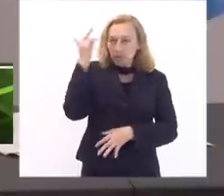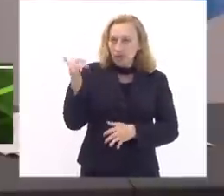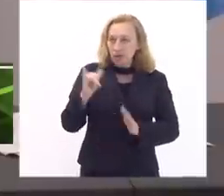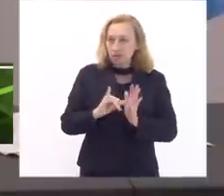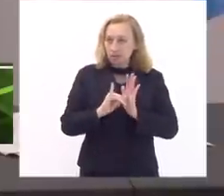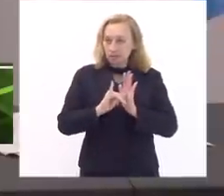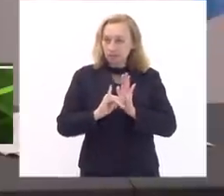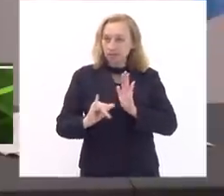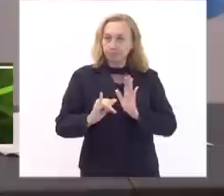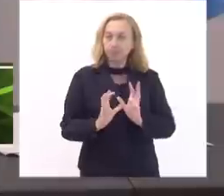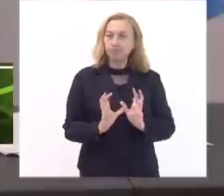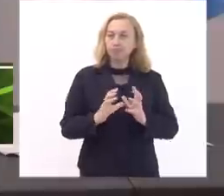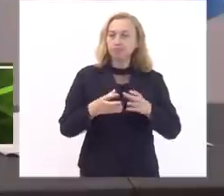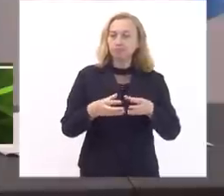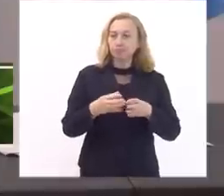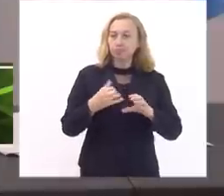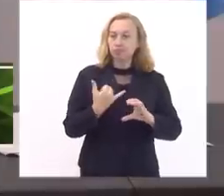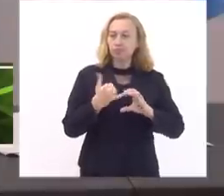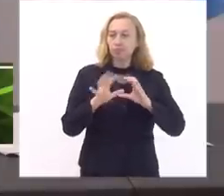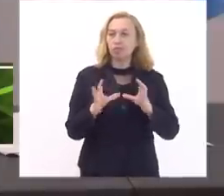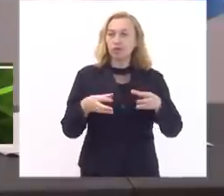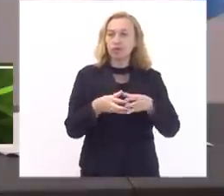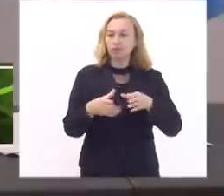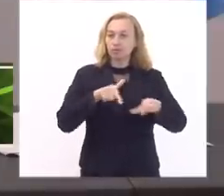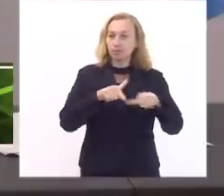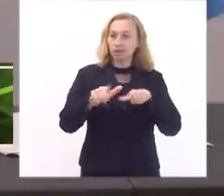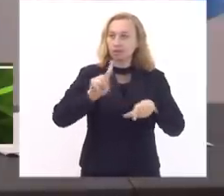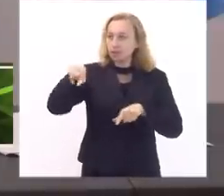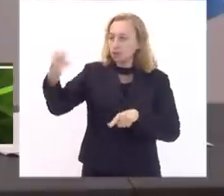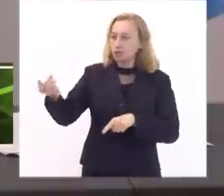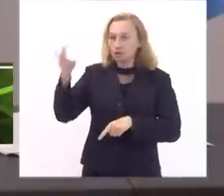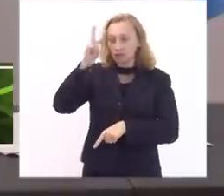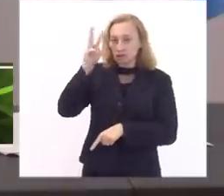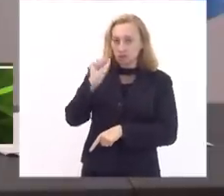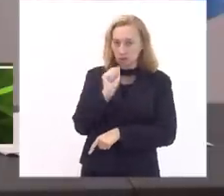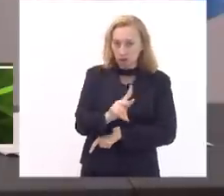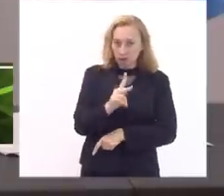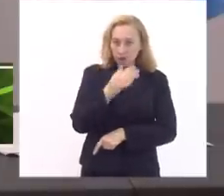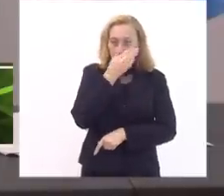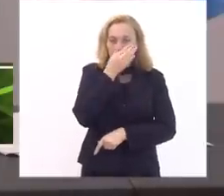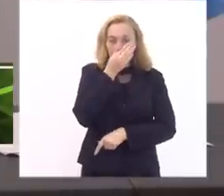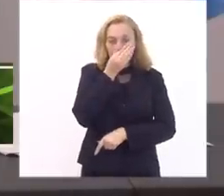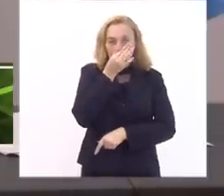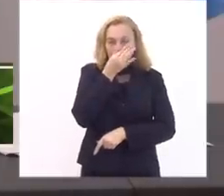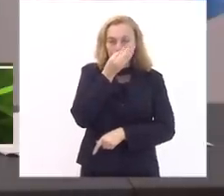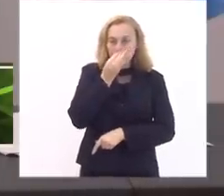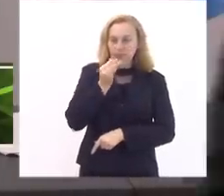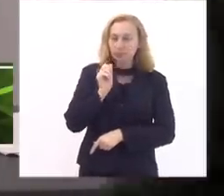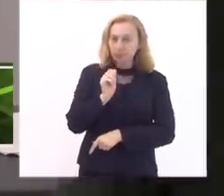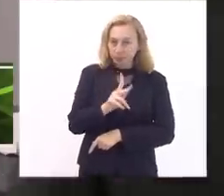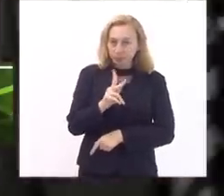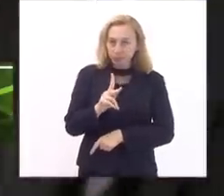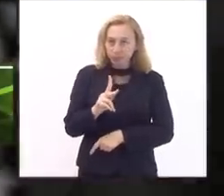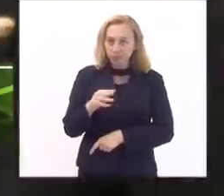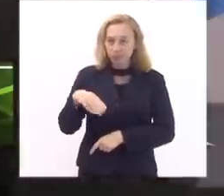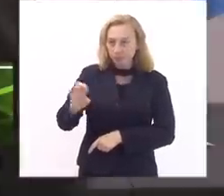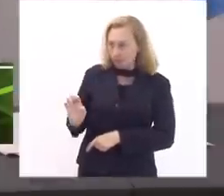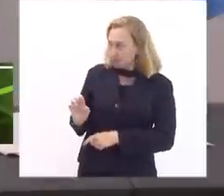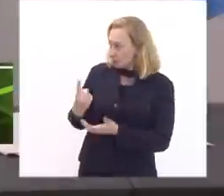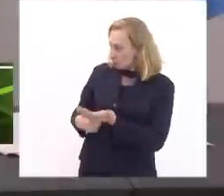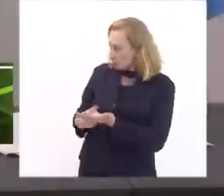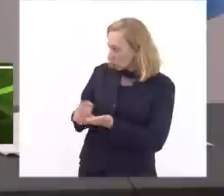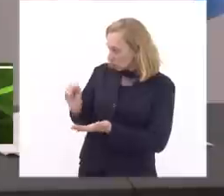trabalho. Publicando o grupo de trabalho, a gente mantém o veto na próxima terça, ok? Pode ser dessa forma, Mink? Não era esse acordo que vocês tinham costurado?